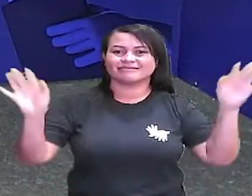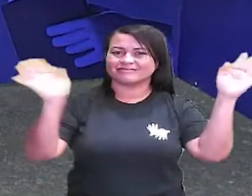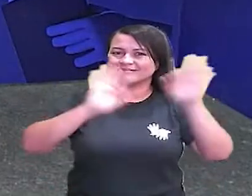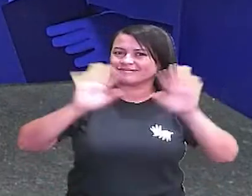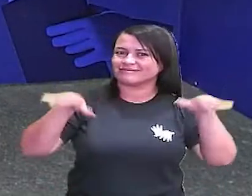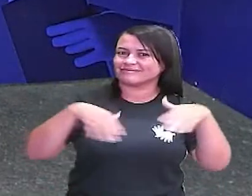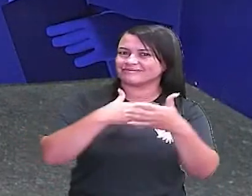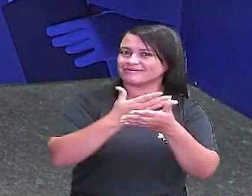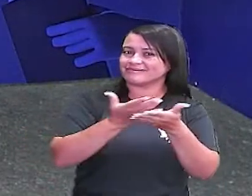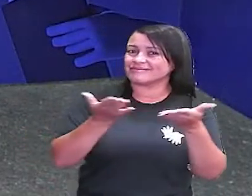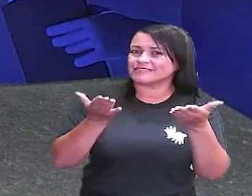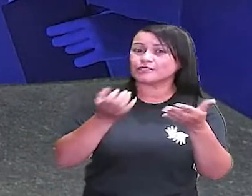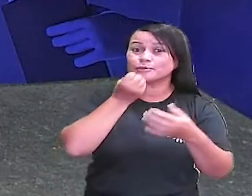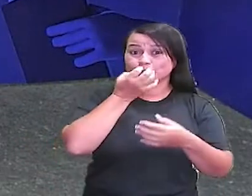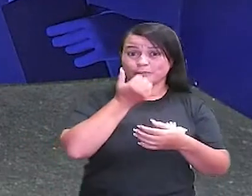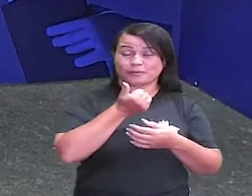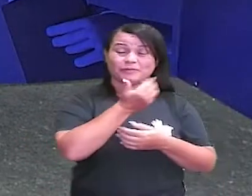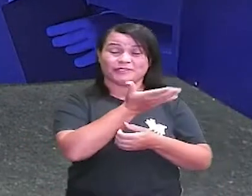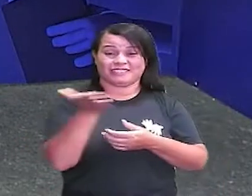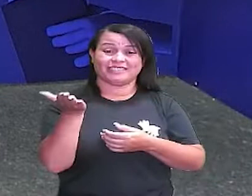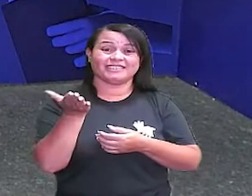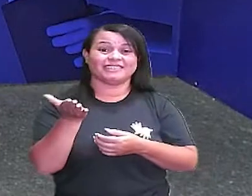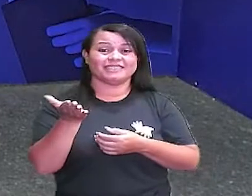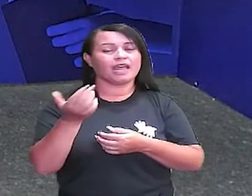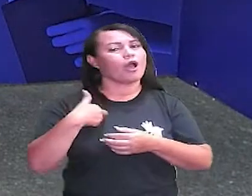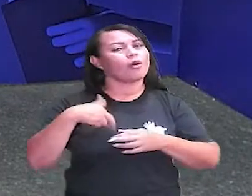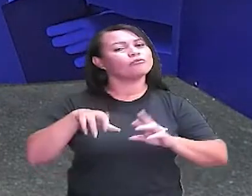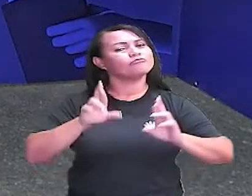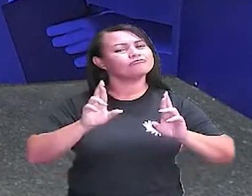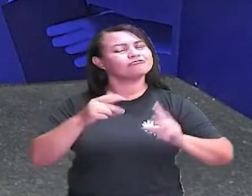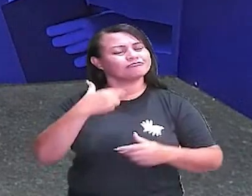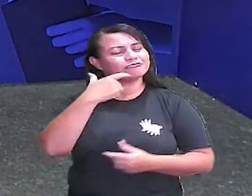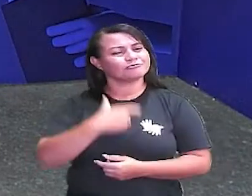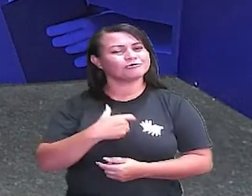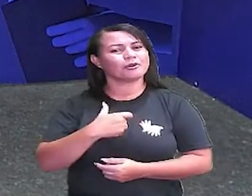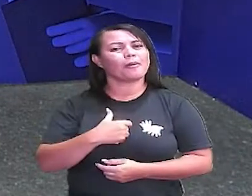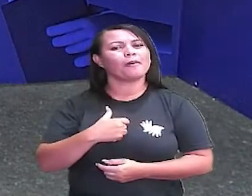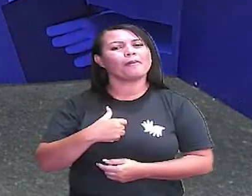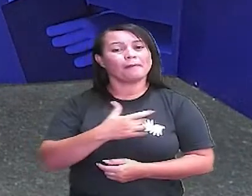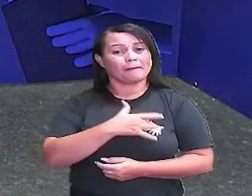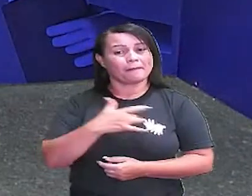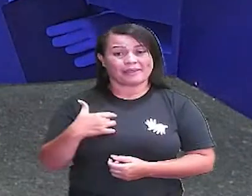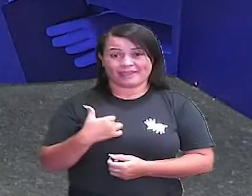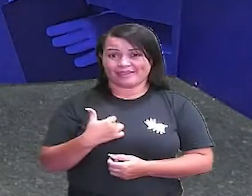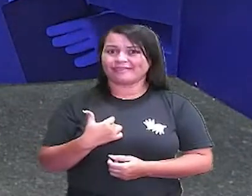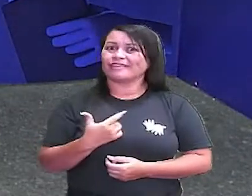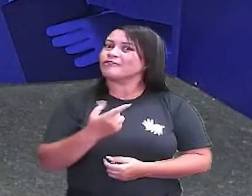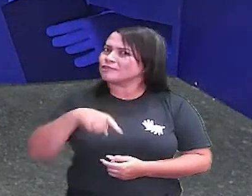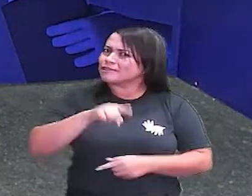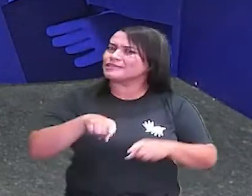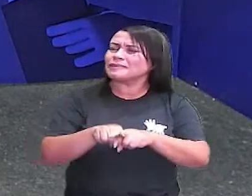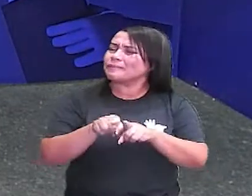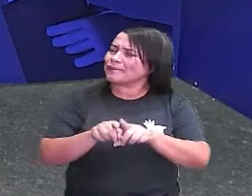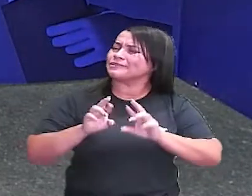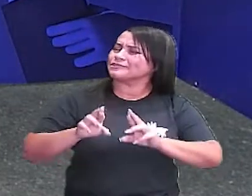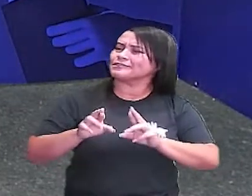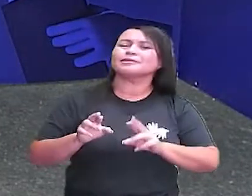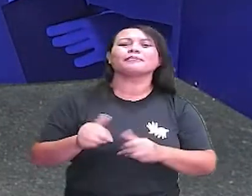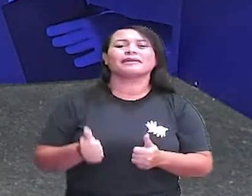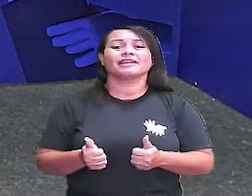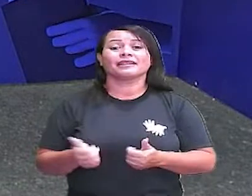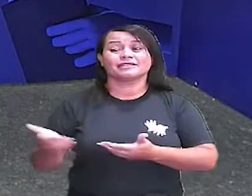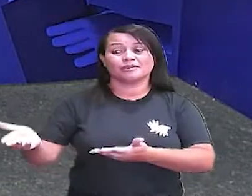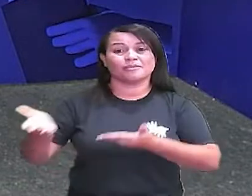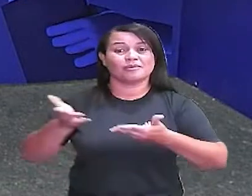Olá pessoal, tudo bom com vocês? Eu estou bem e eu espero que vocês também estejam bem. Sejam